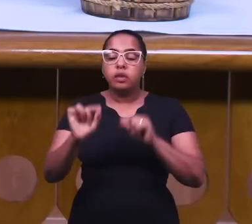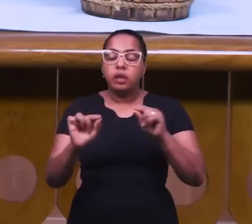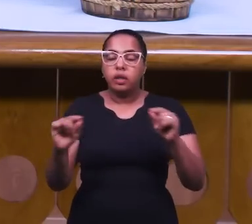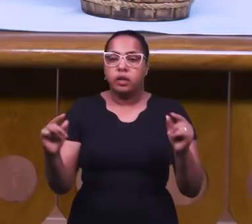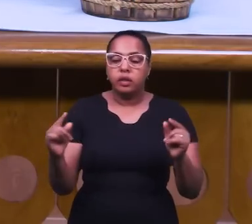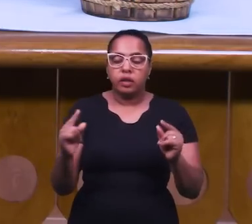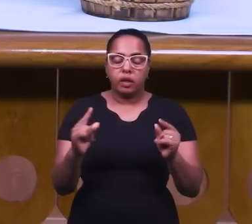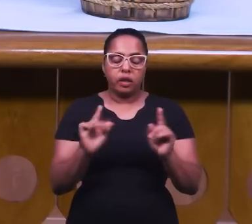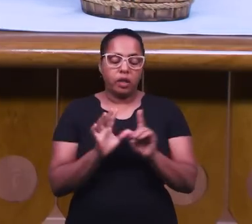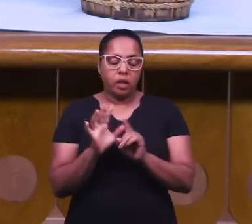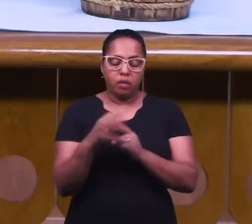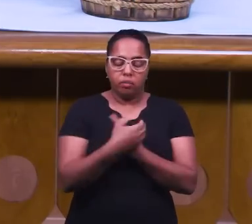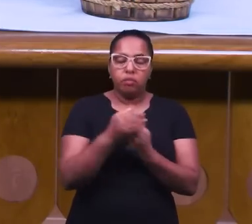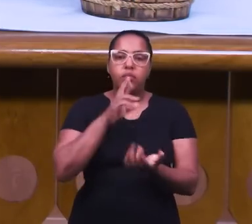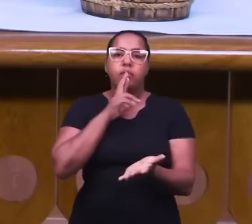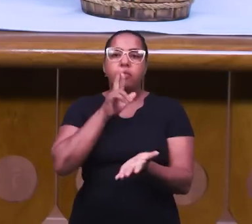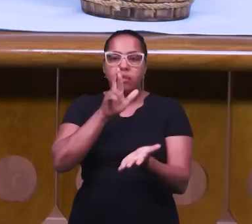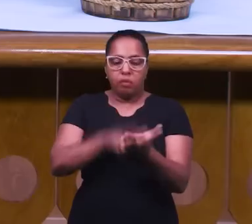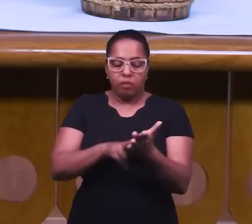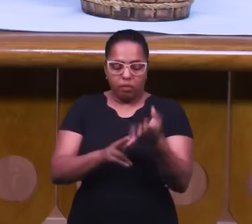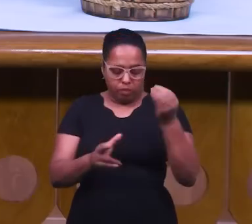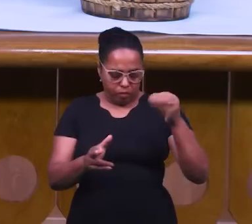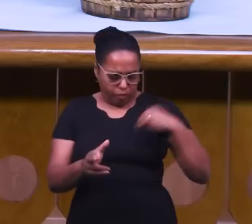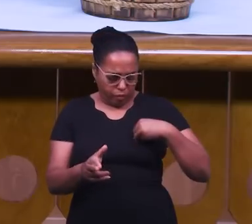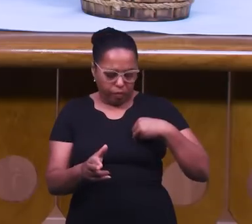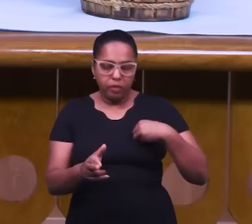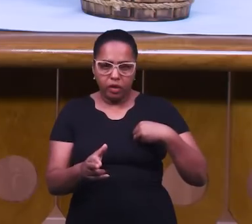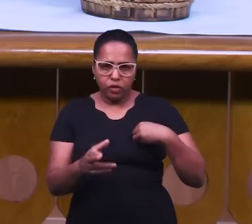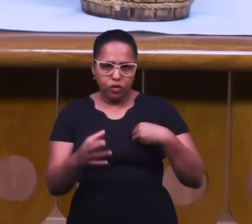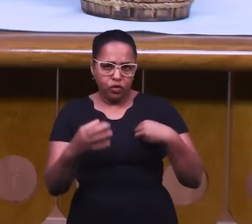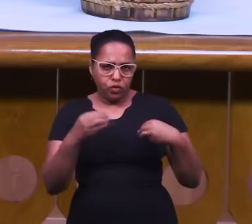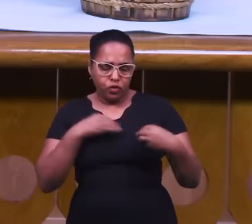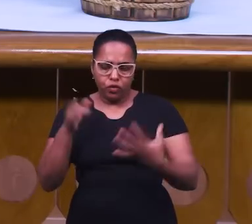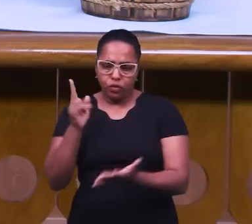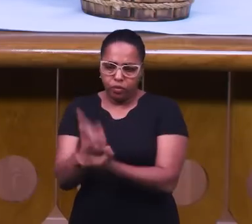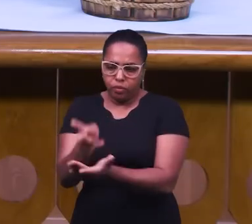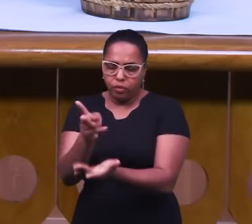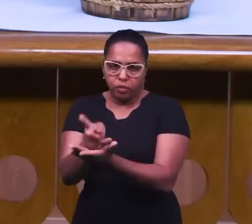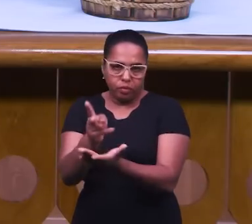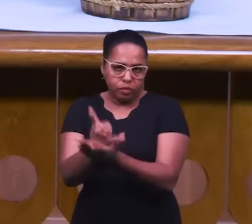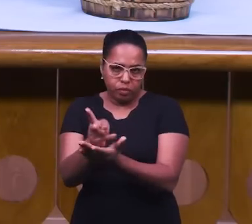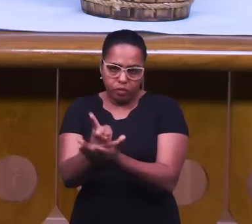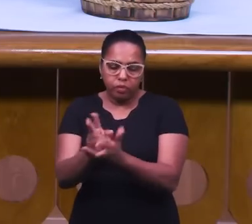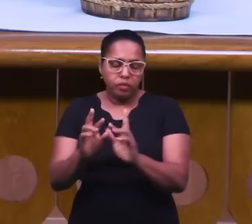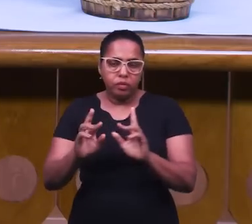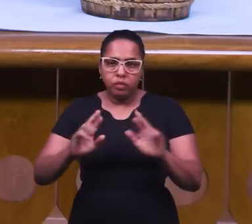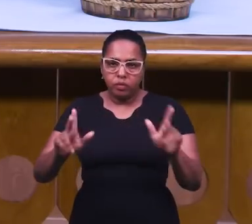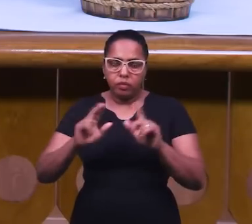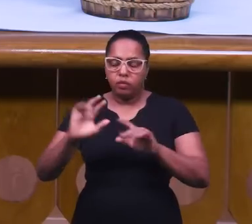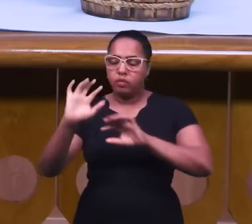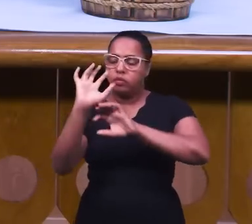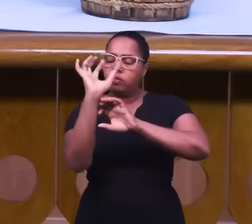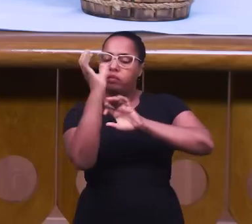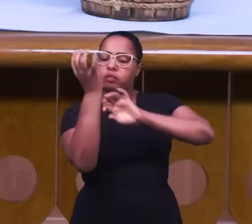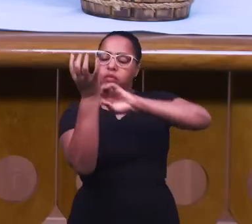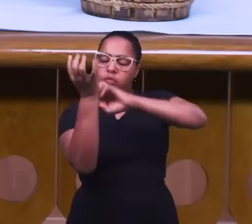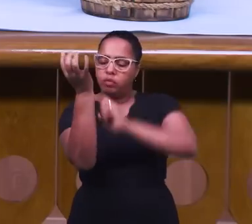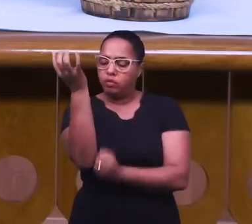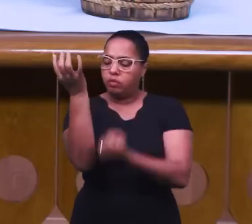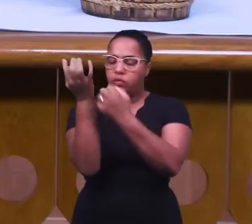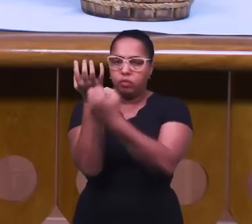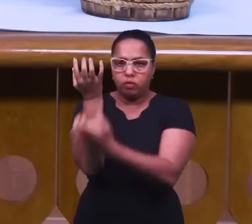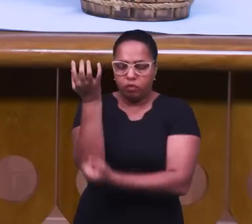iria agora cobrir o resultado do pecado deles de uma forma permanente, não como folhas de figueiras, que era um